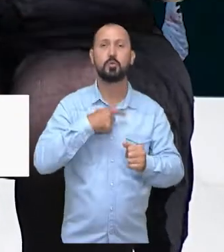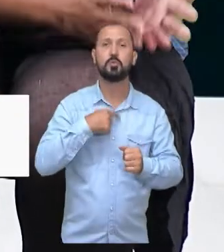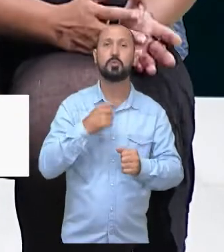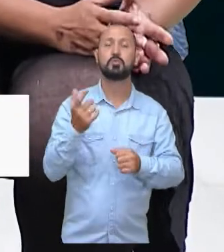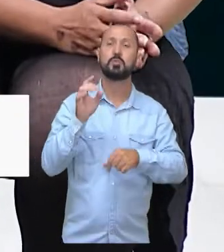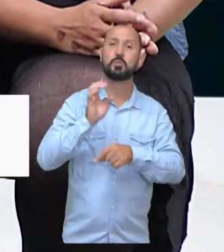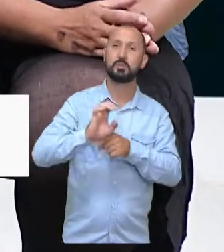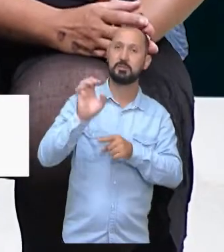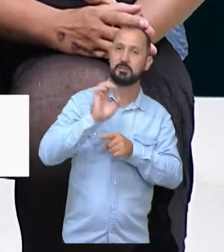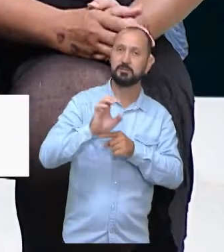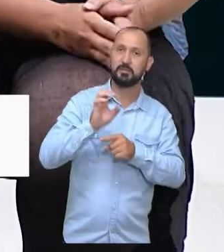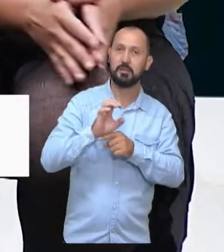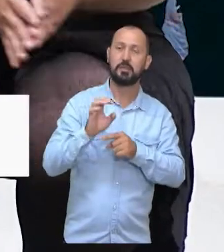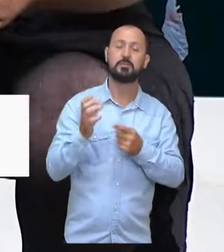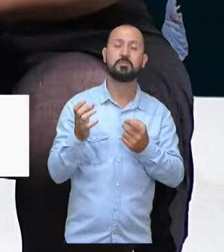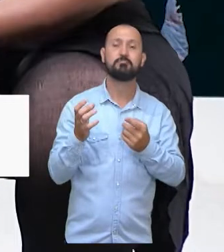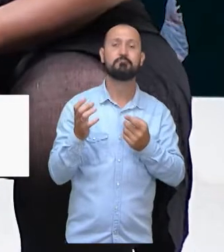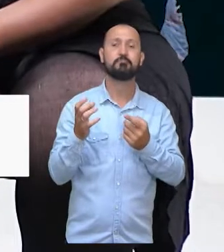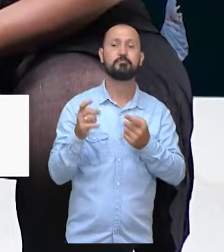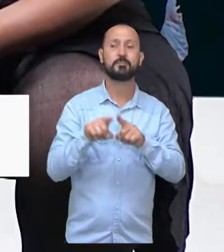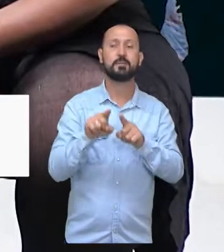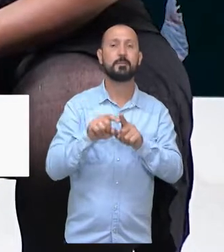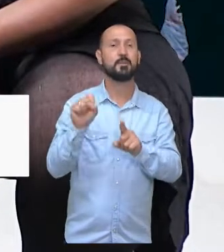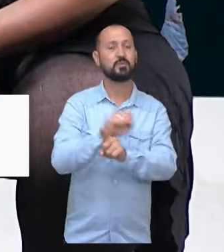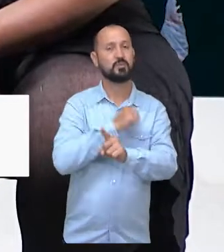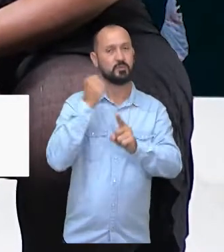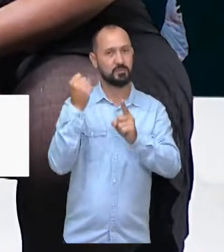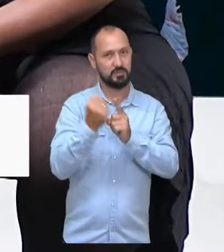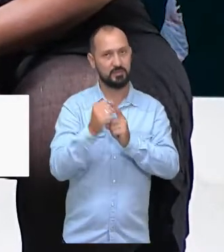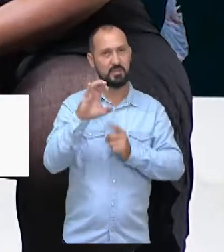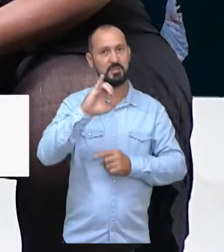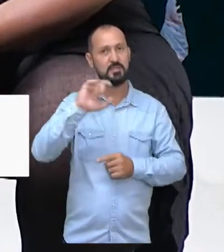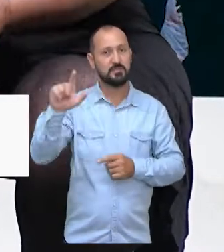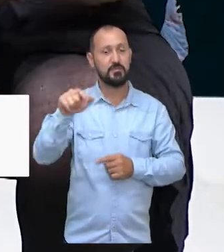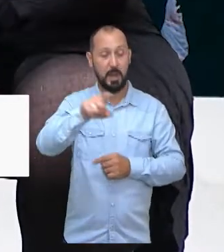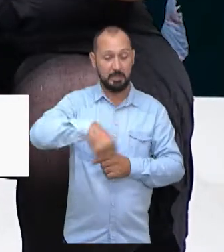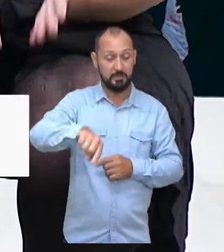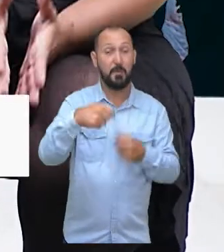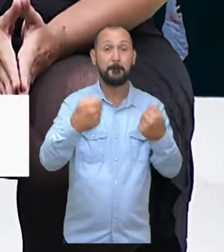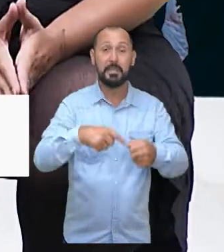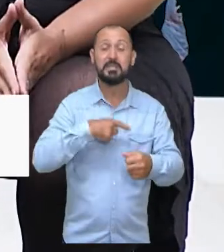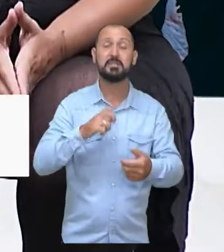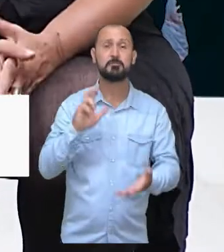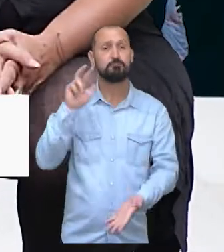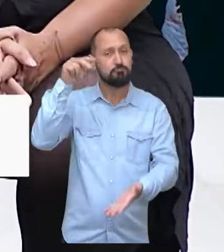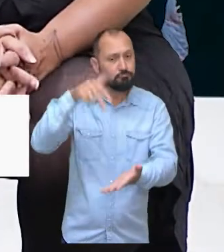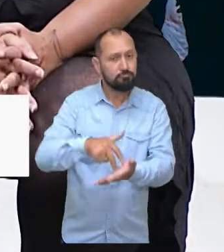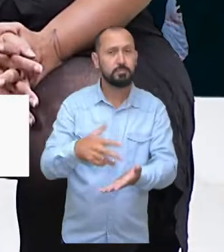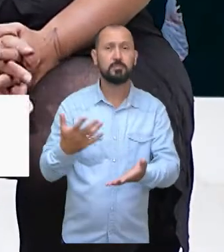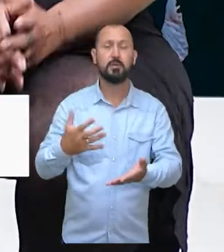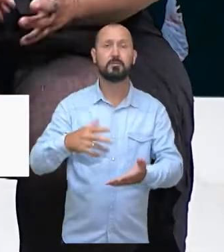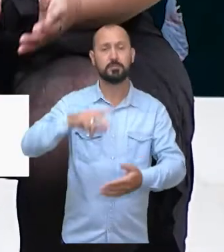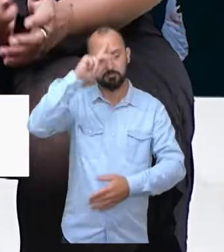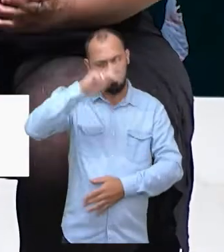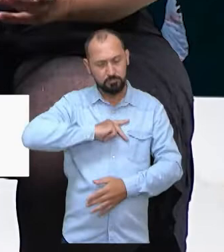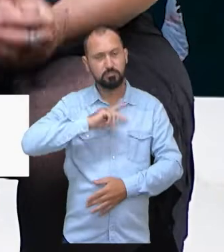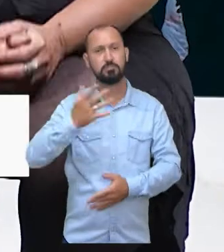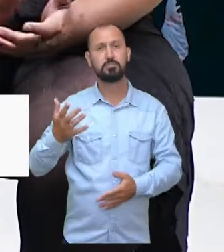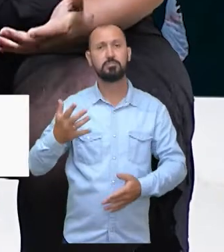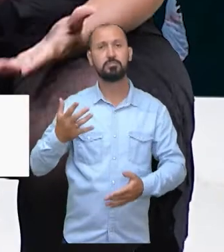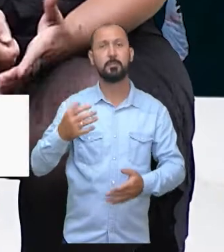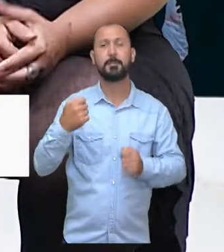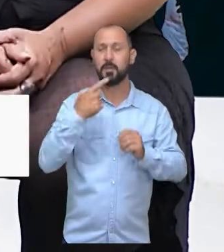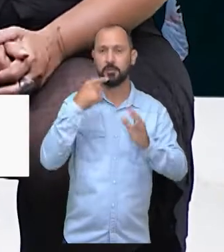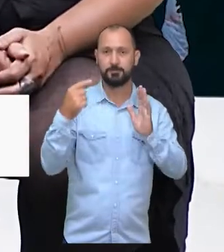nós, da parte do Estado e da parte da sociedade civil também. As pessoas precisam se colocar, precisam se